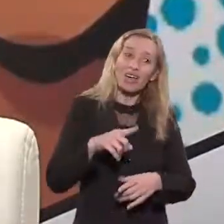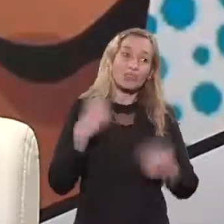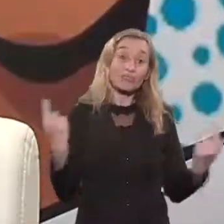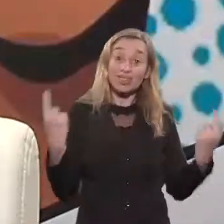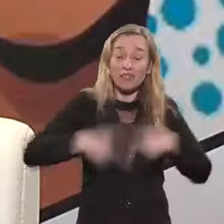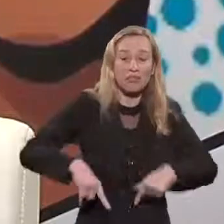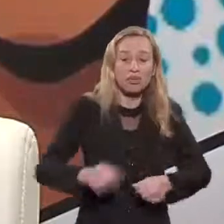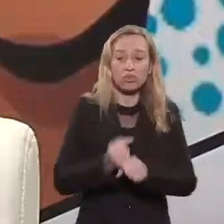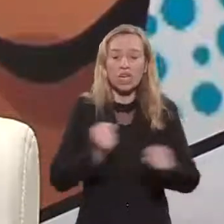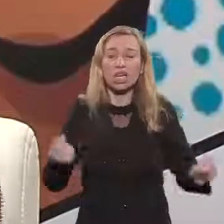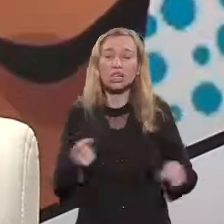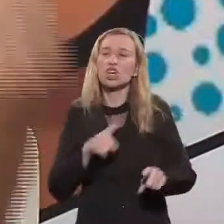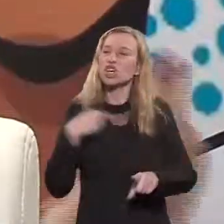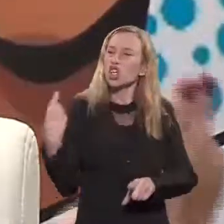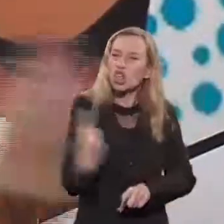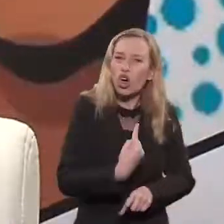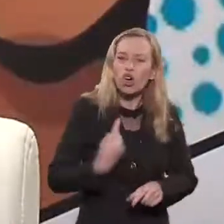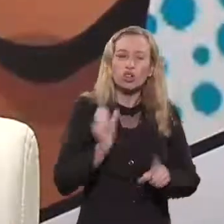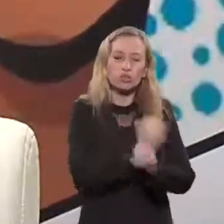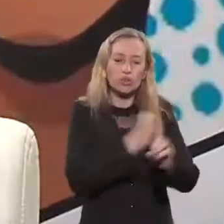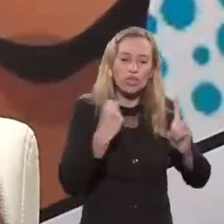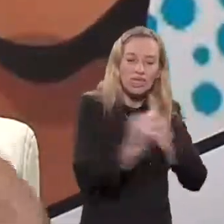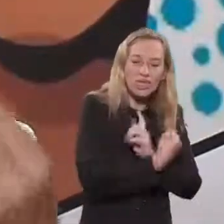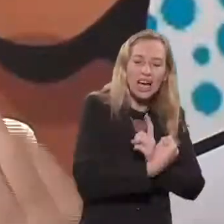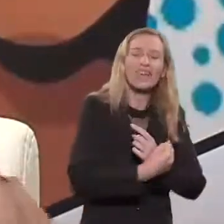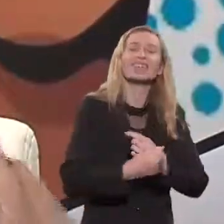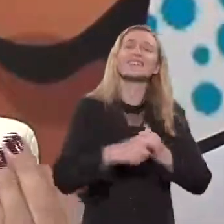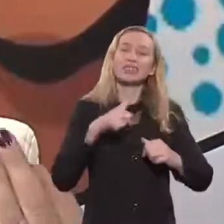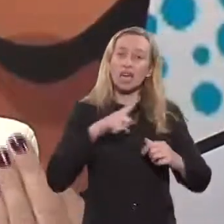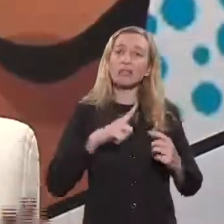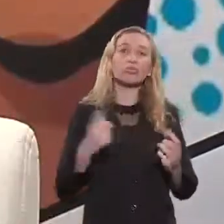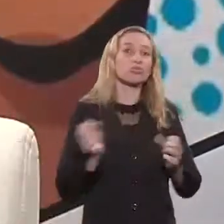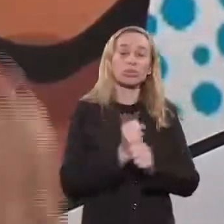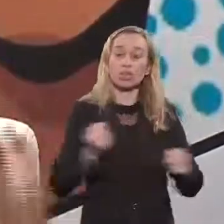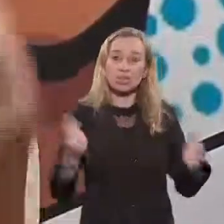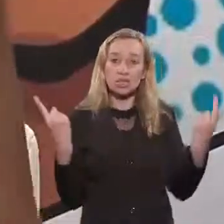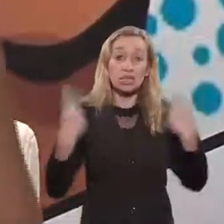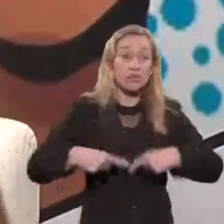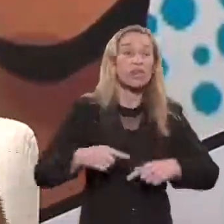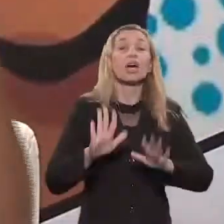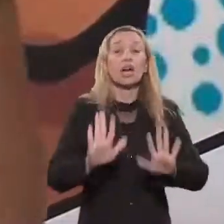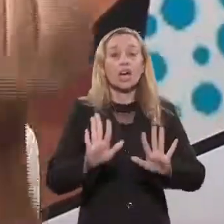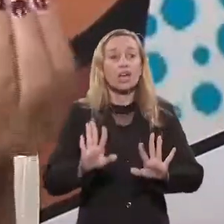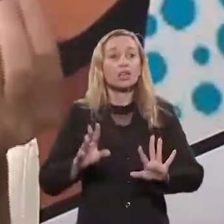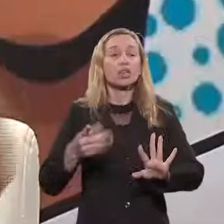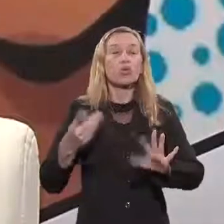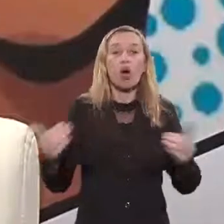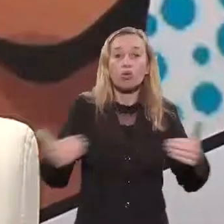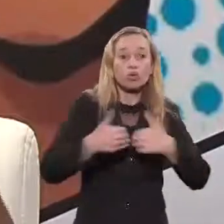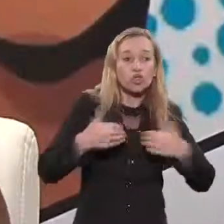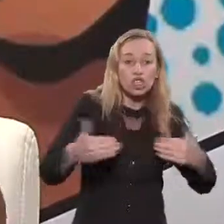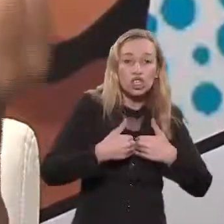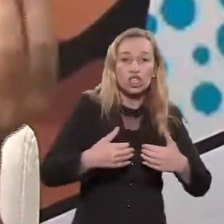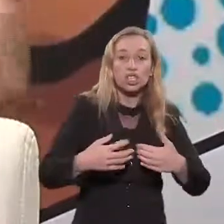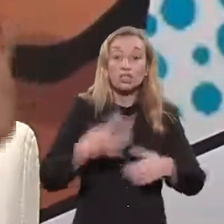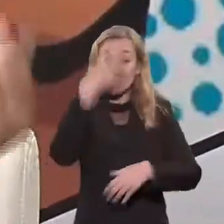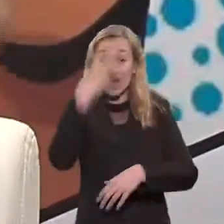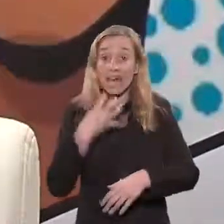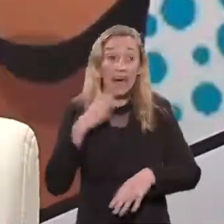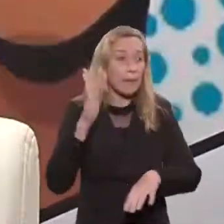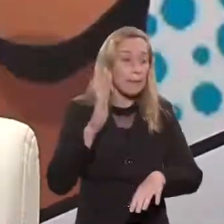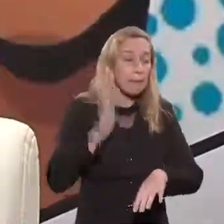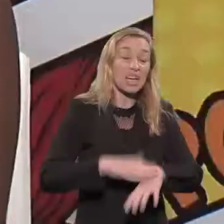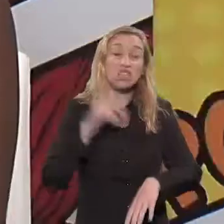grande desafio. Nós, como sociedade, temos um grande desafio. Claro que o autista severo é mais fácil